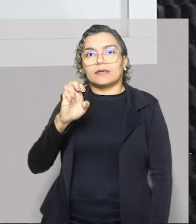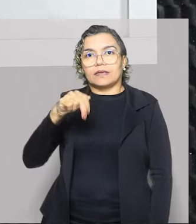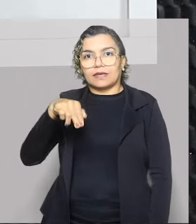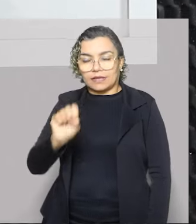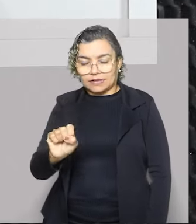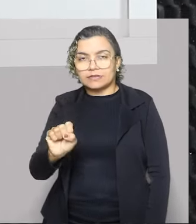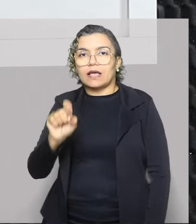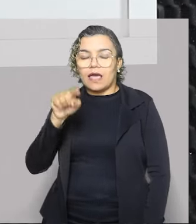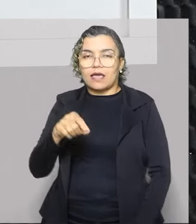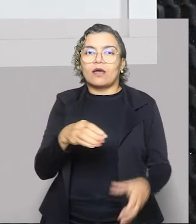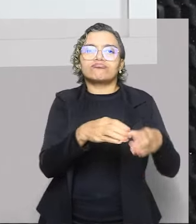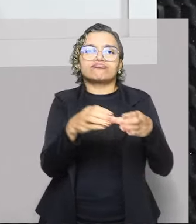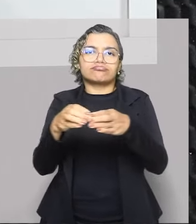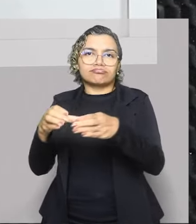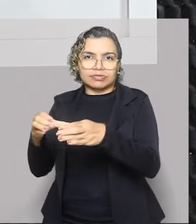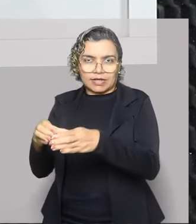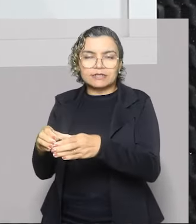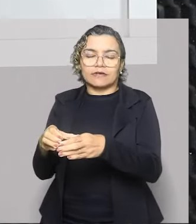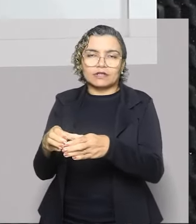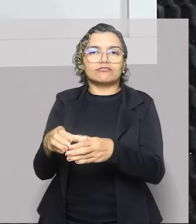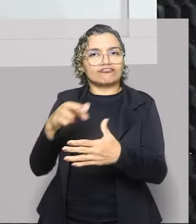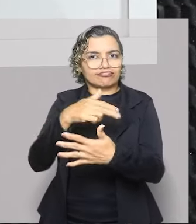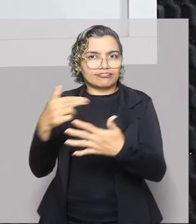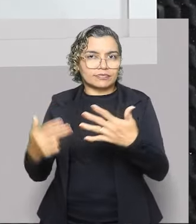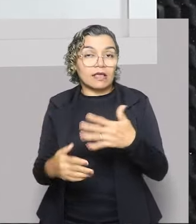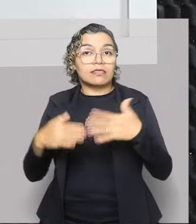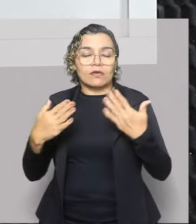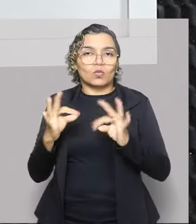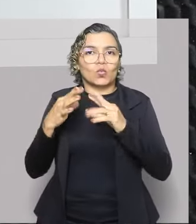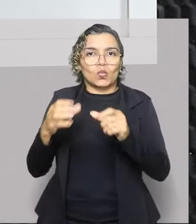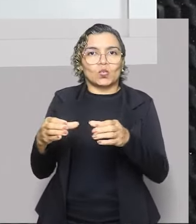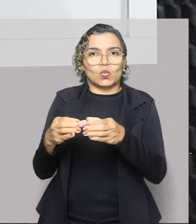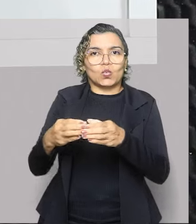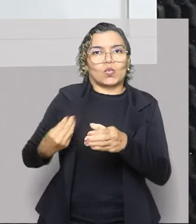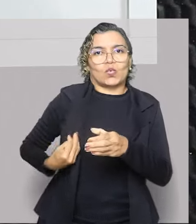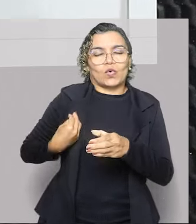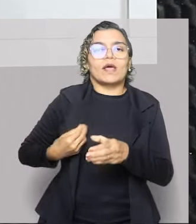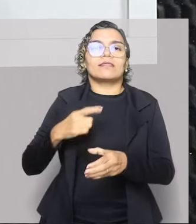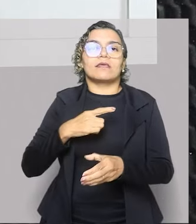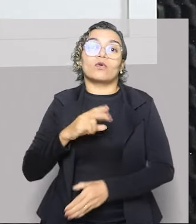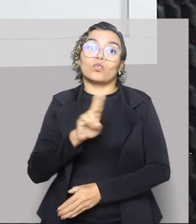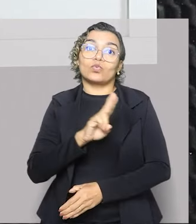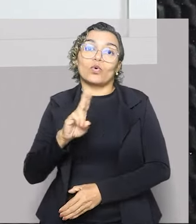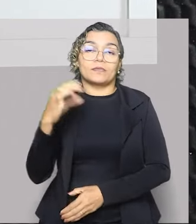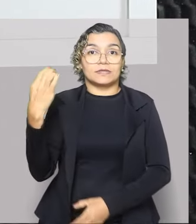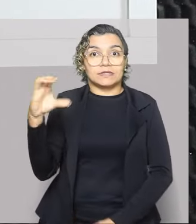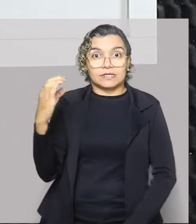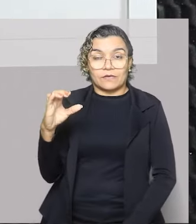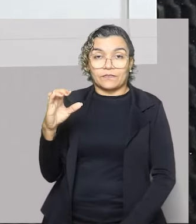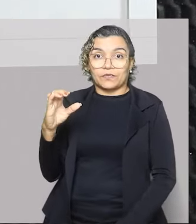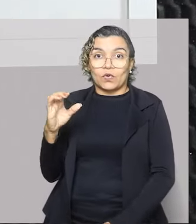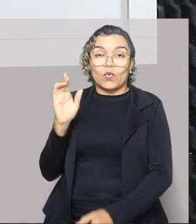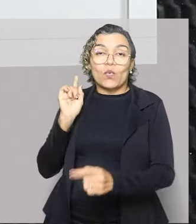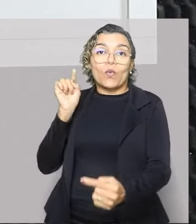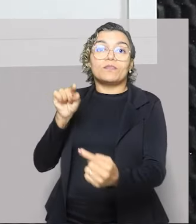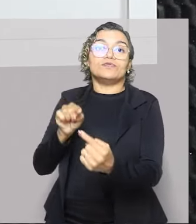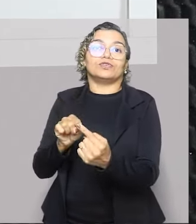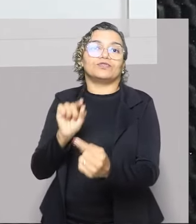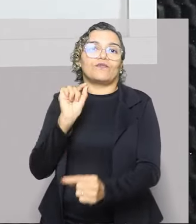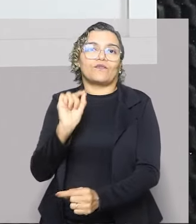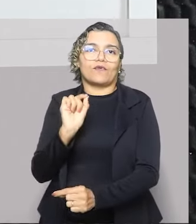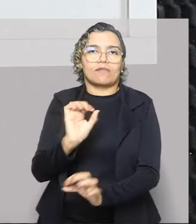subespécie Tá bom então todos os organismos vivos eles têm um nome científico a finalidade disso é